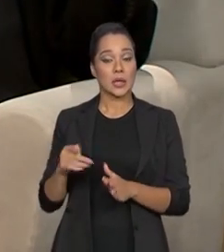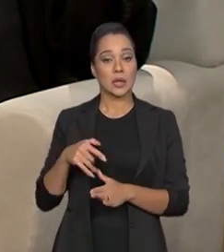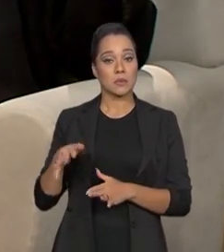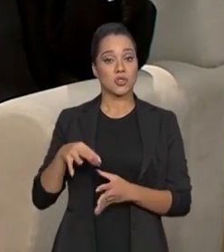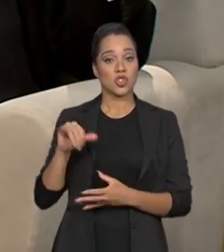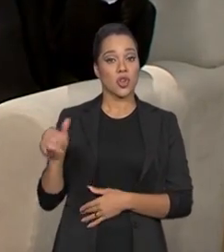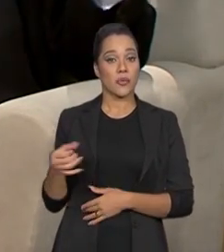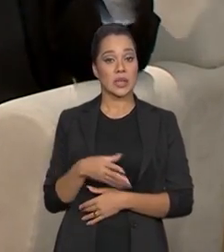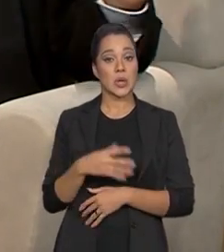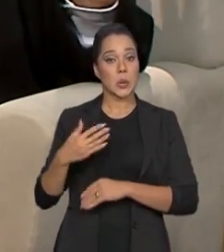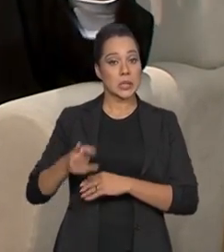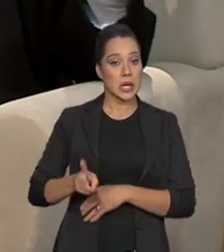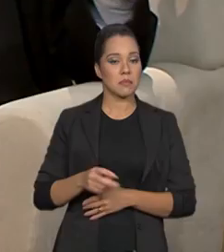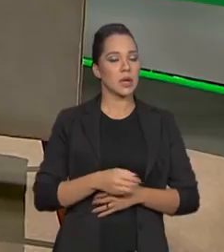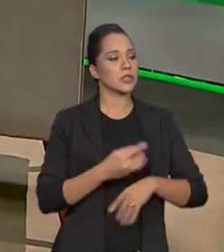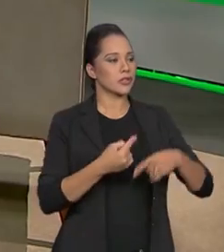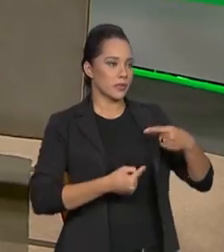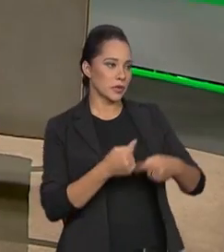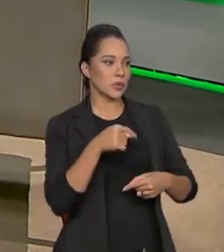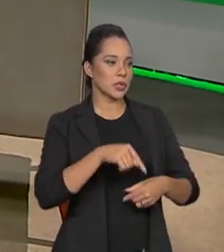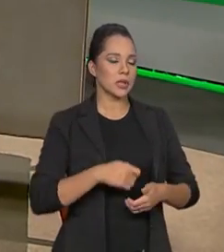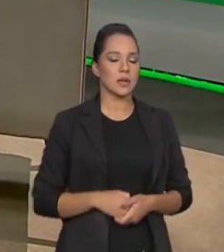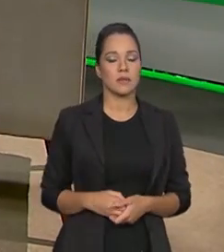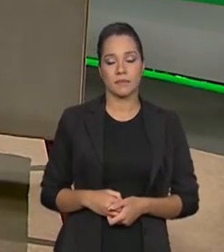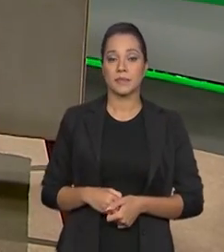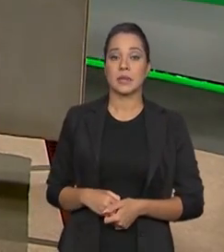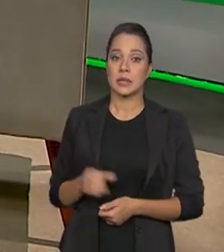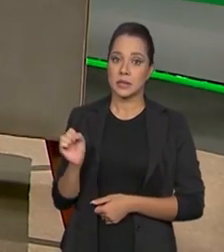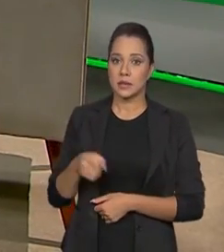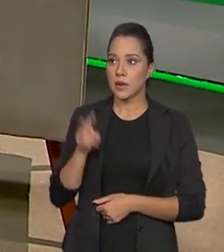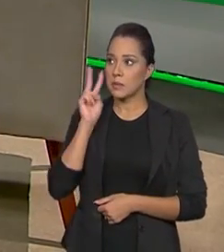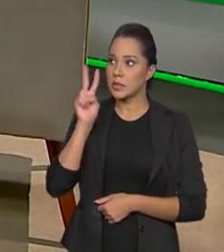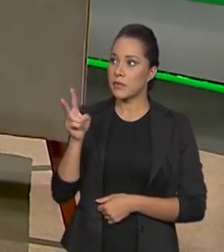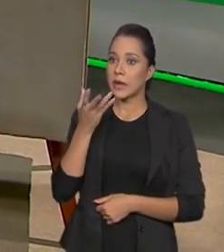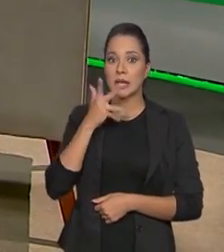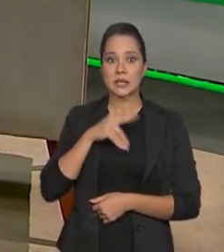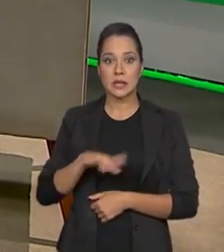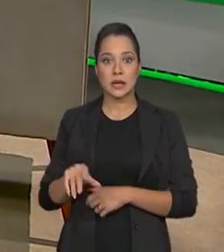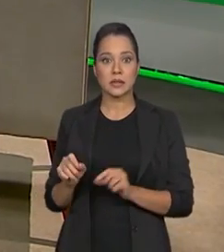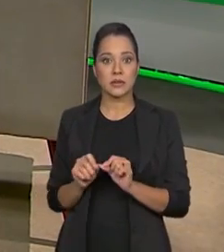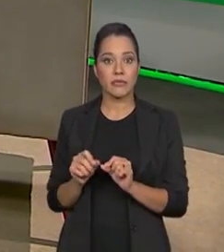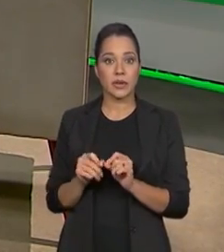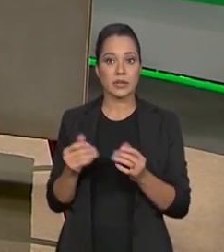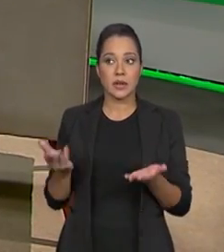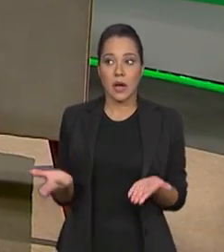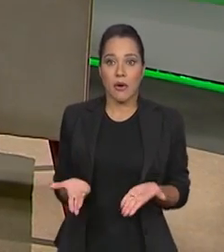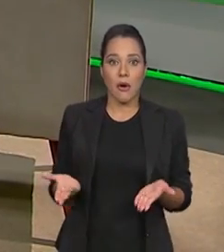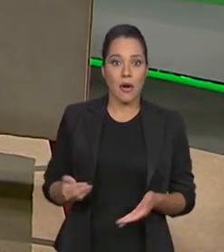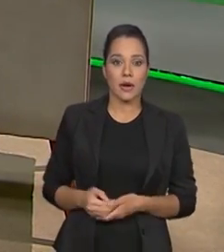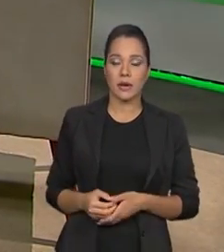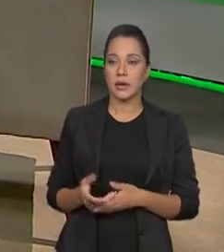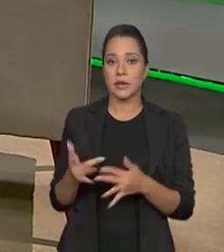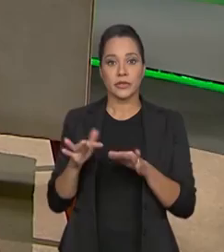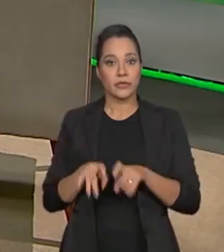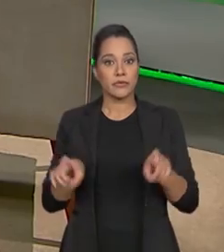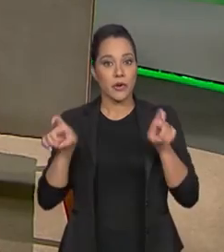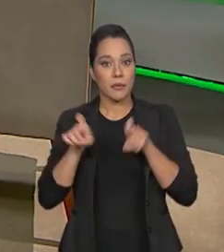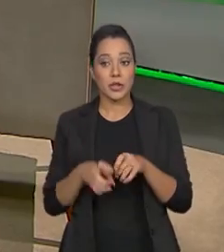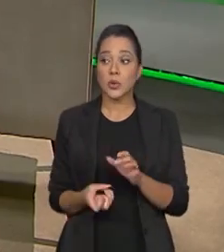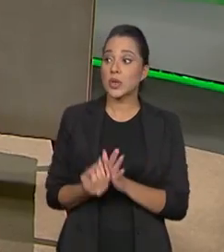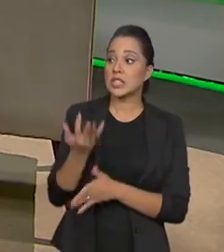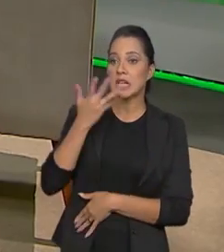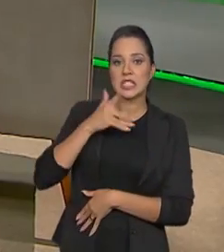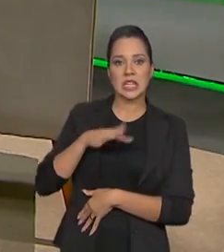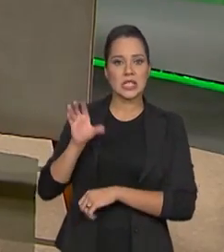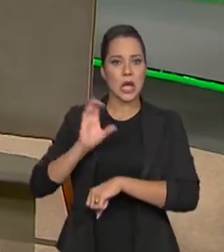inovação o tempo todo é só olhar porque as nossas crianças estão fazendo em termos de informática né quantidade